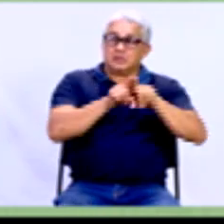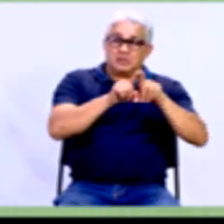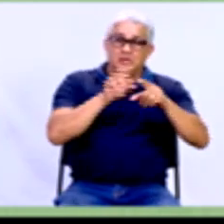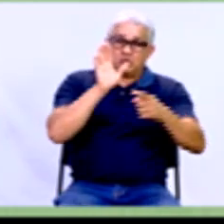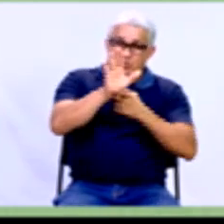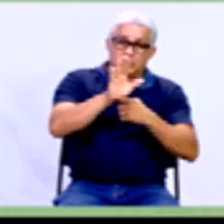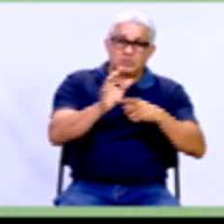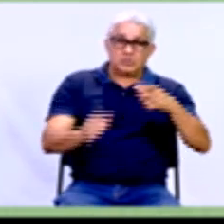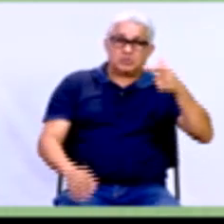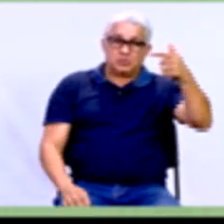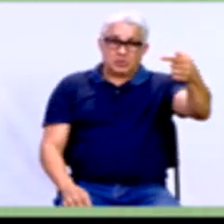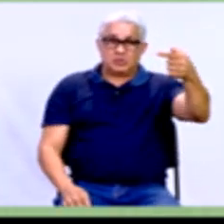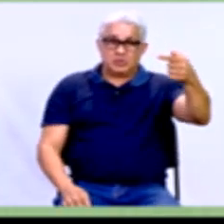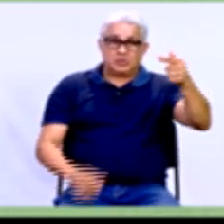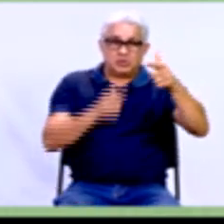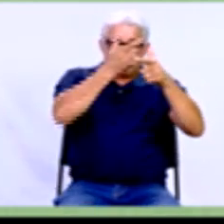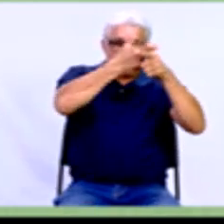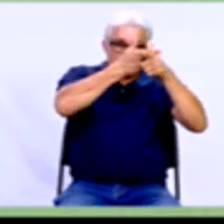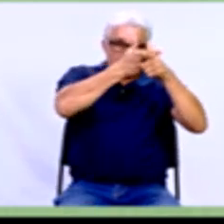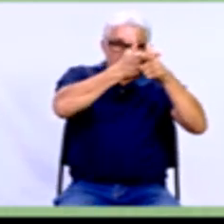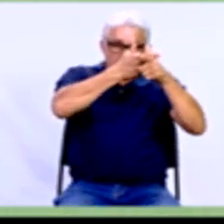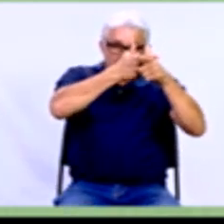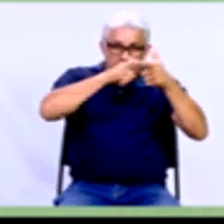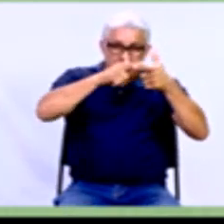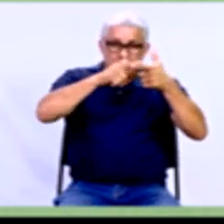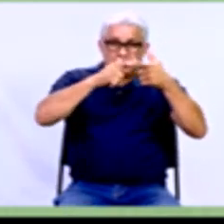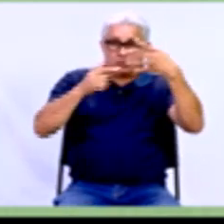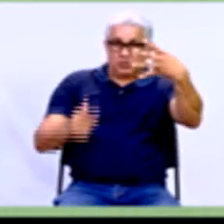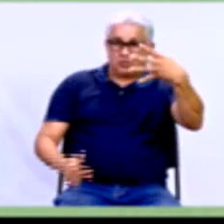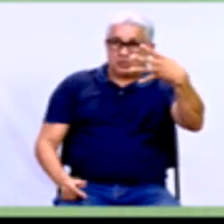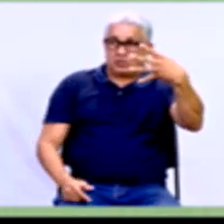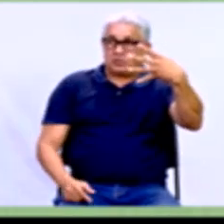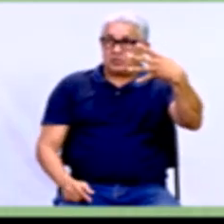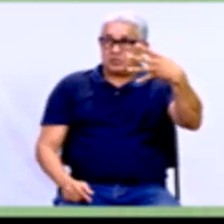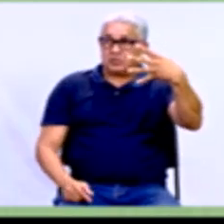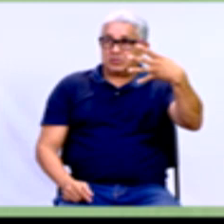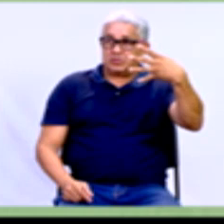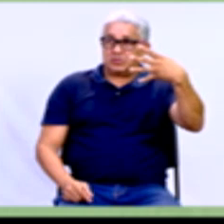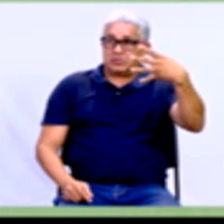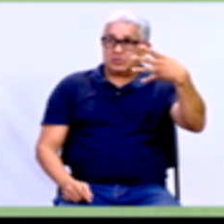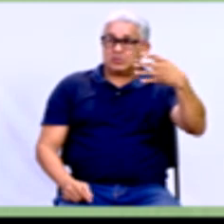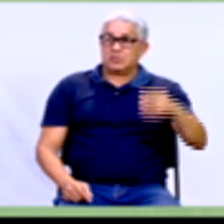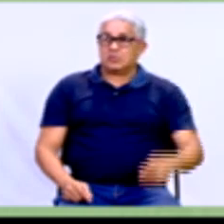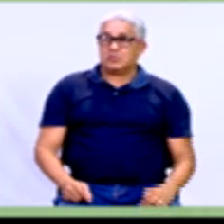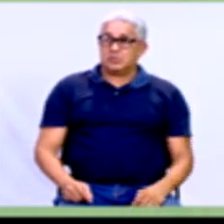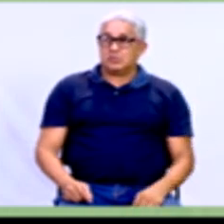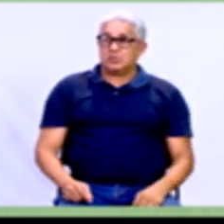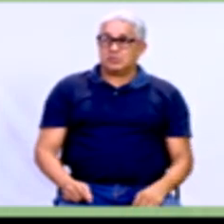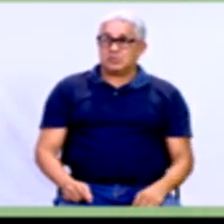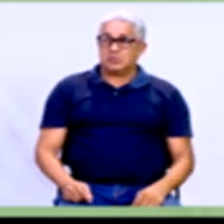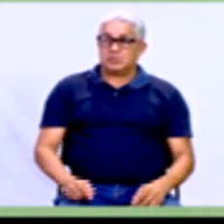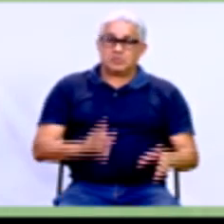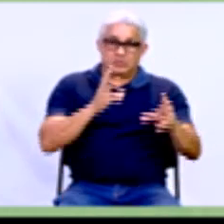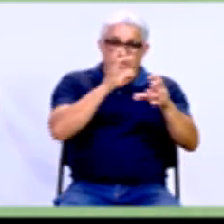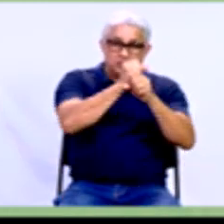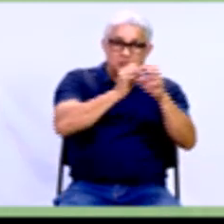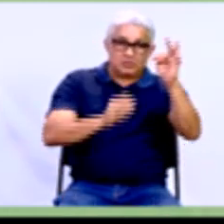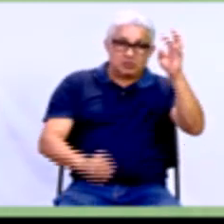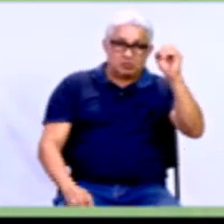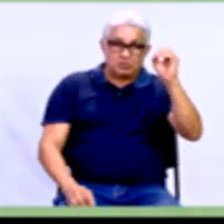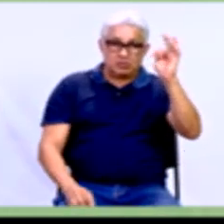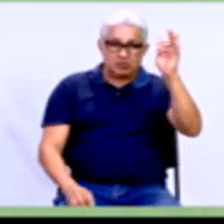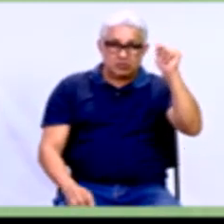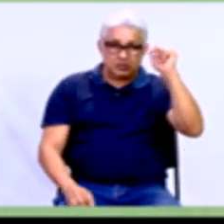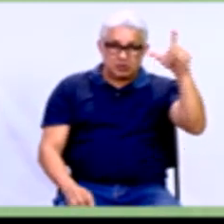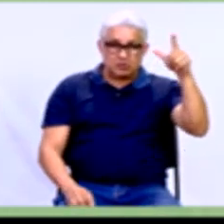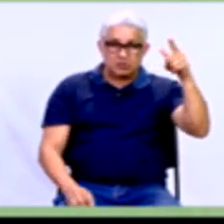4. Nada mais do que a média aritmética, né? E daí, quando eu pego o total de X elevado ao quadrado, que nada mais é que